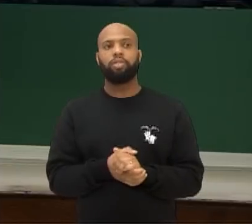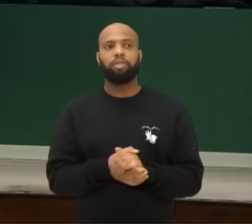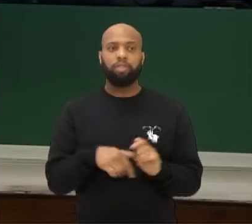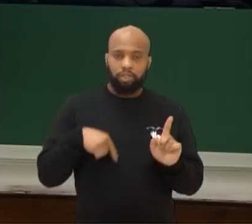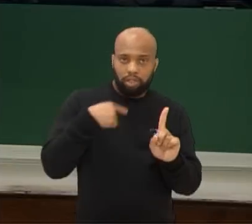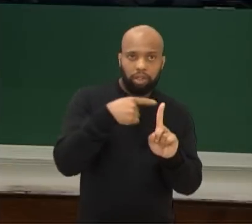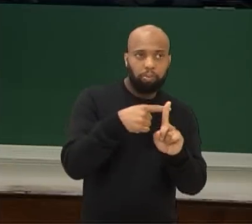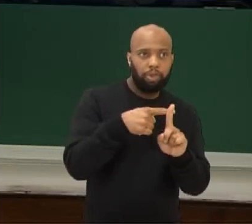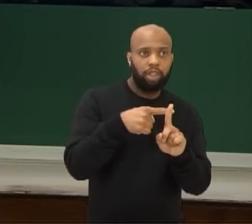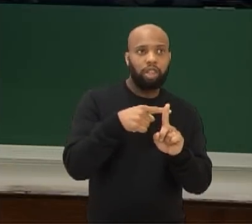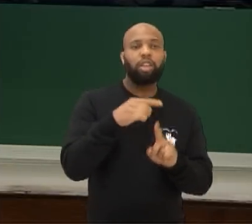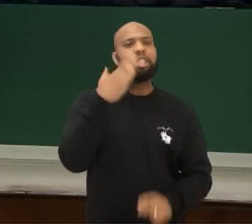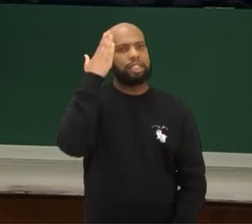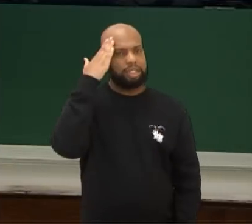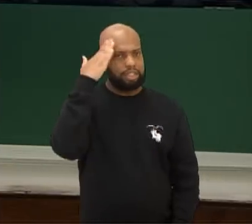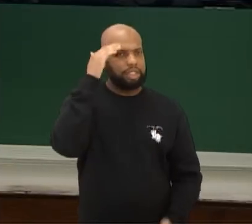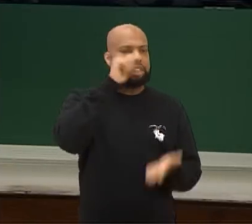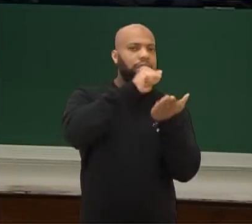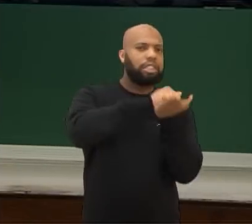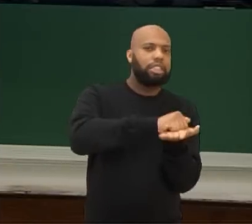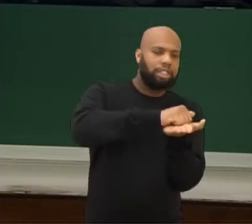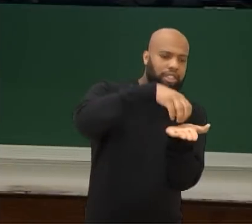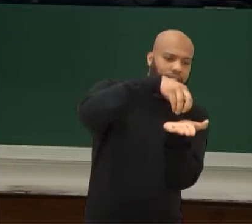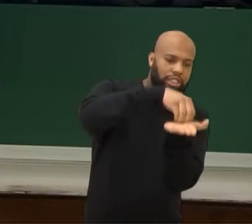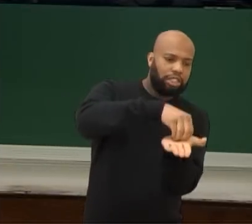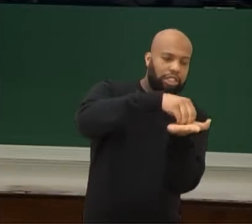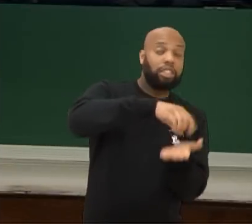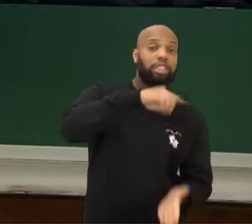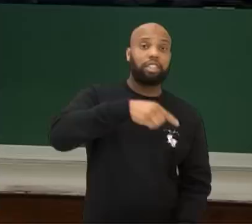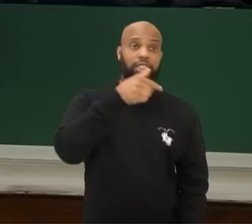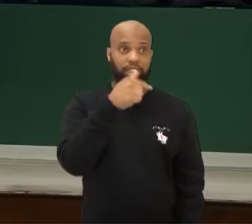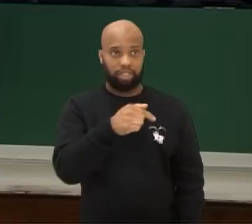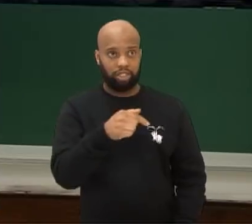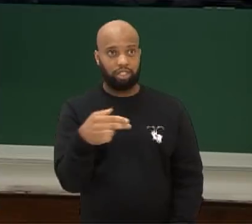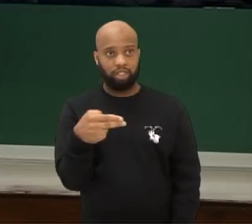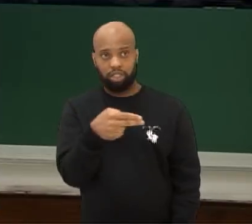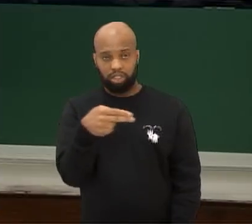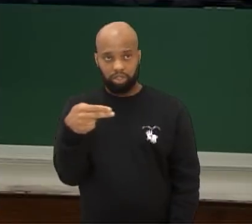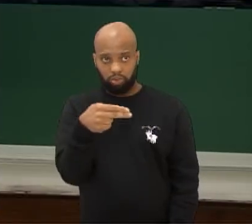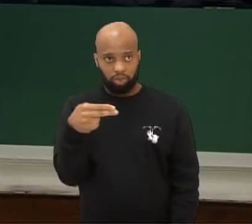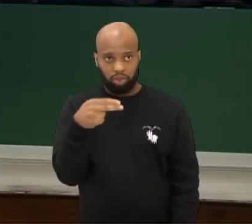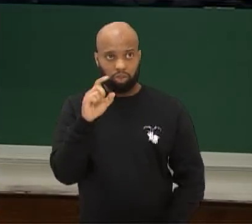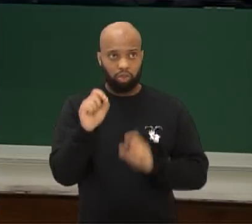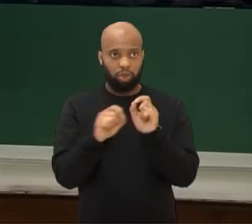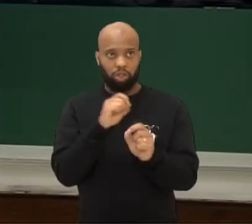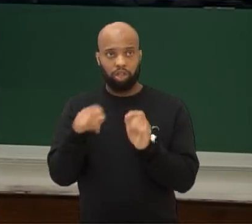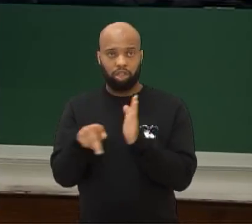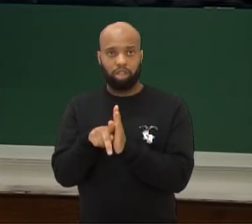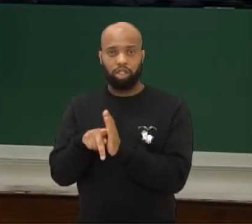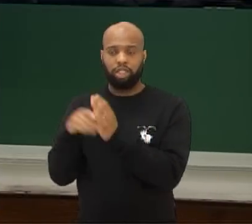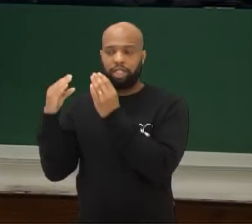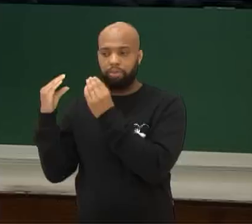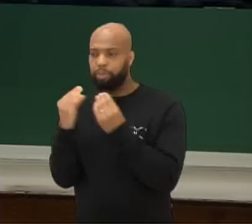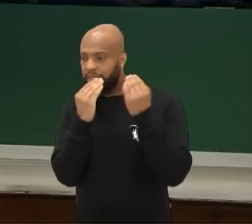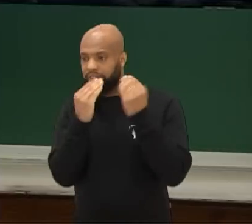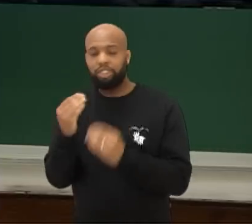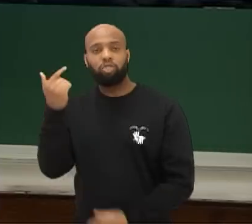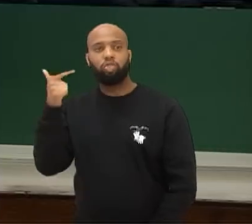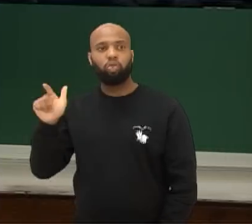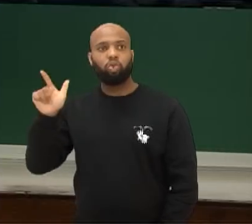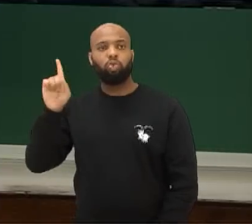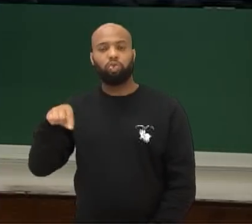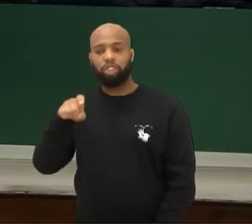mais o valor conhecido, que é 7, ok? Igual o valor da melancia de novo, que vamos chamar